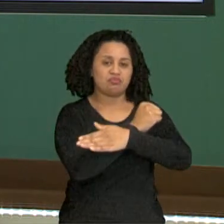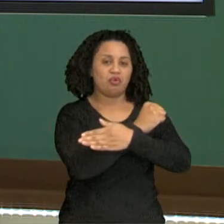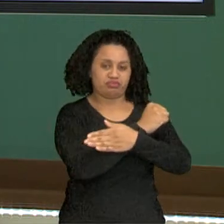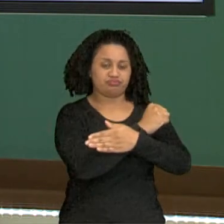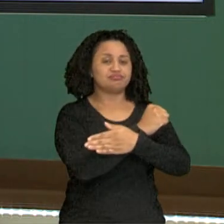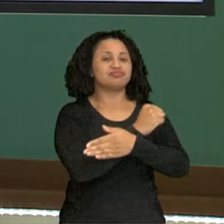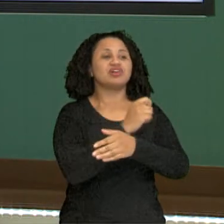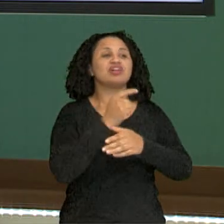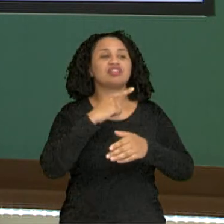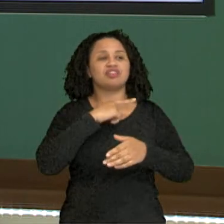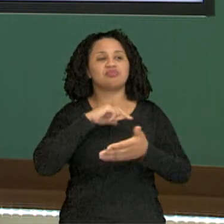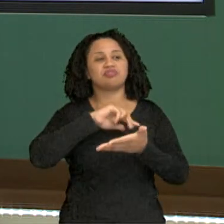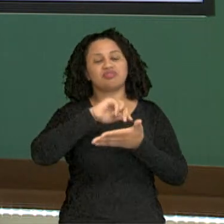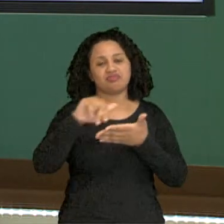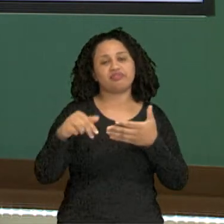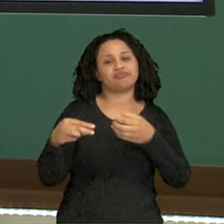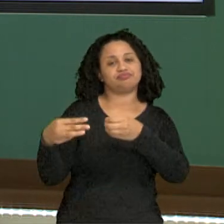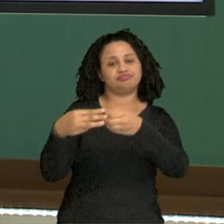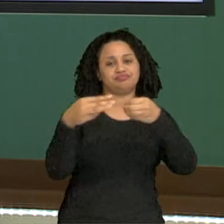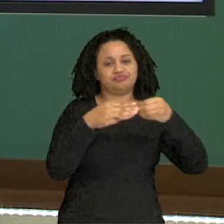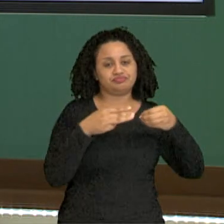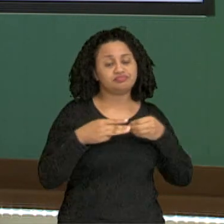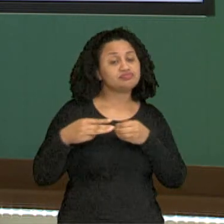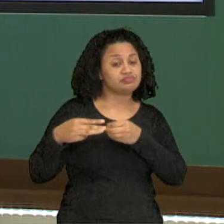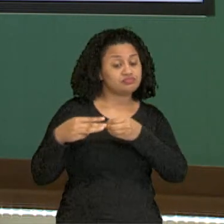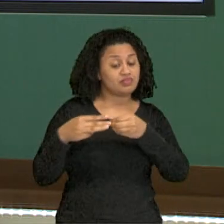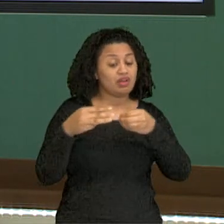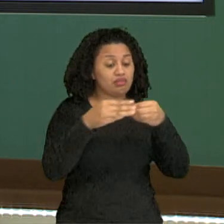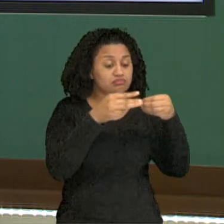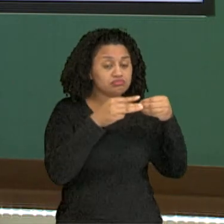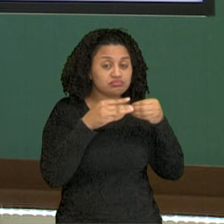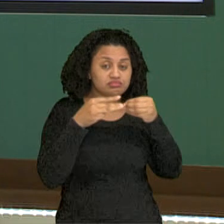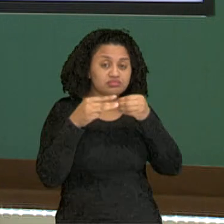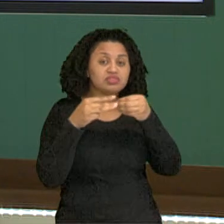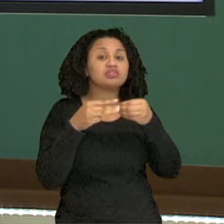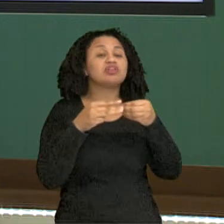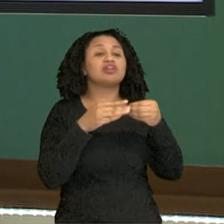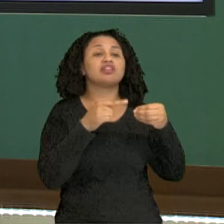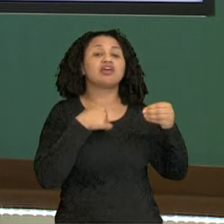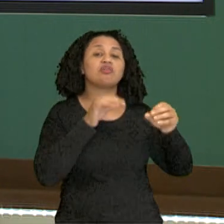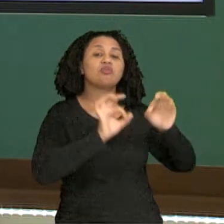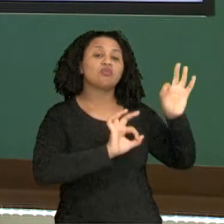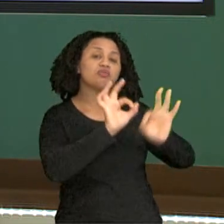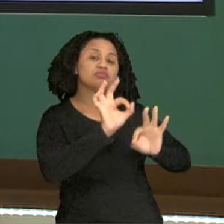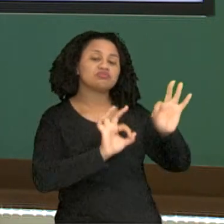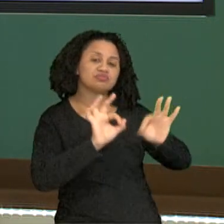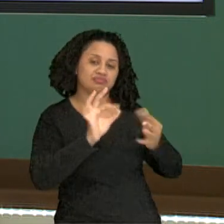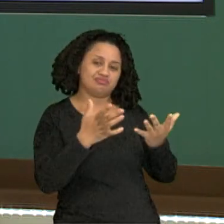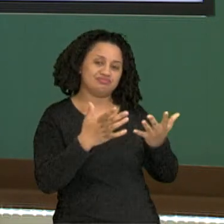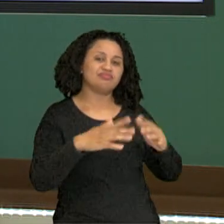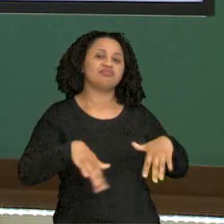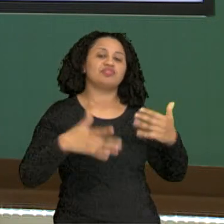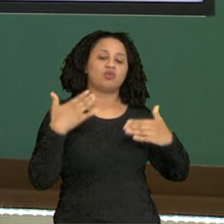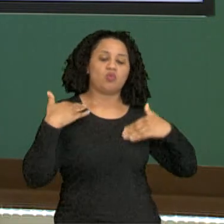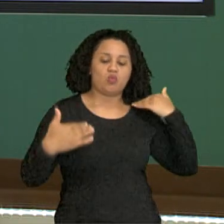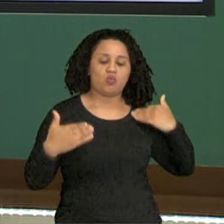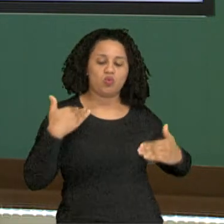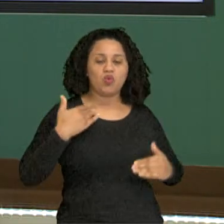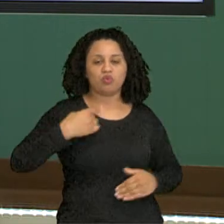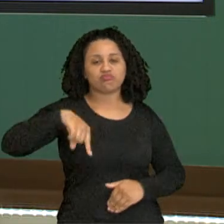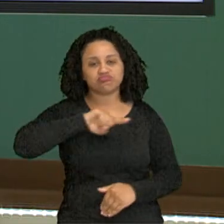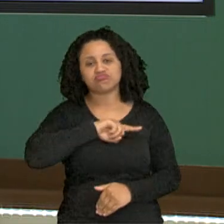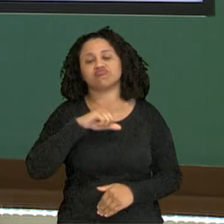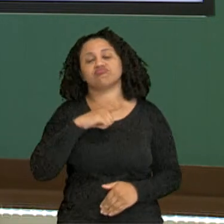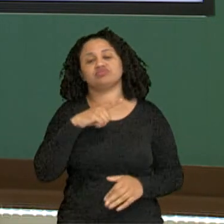formados por várias células. E essas células têm uma organização. Então, os nossos corpos